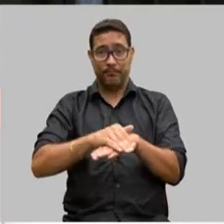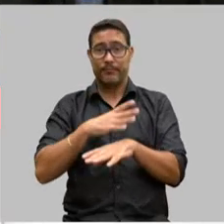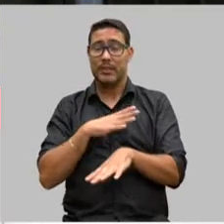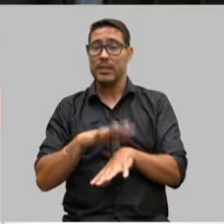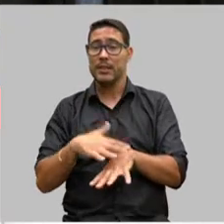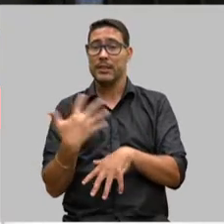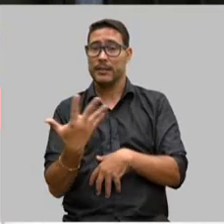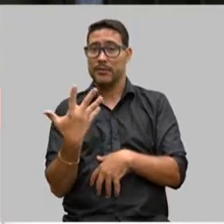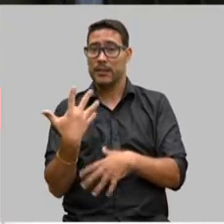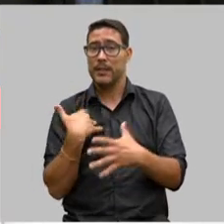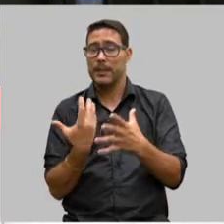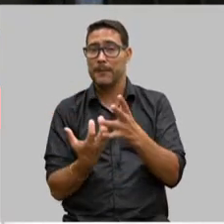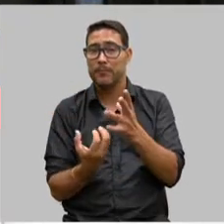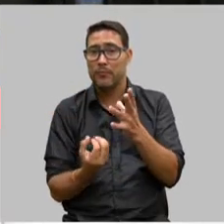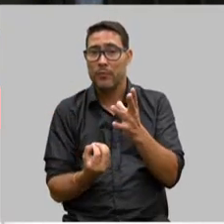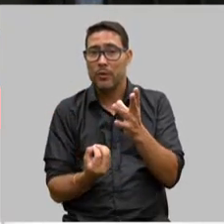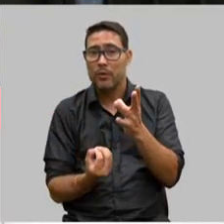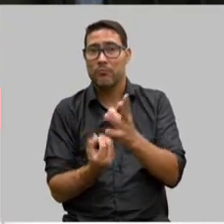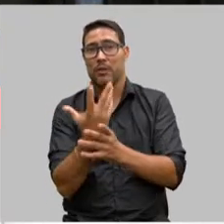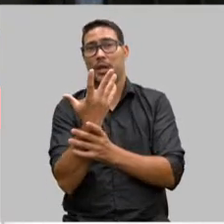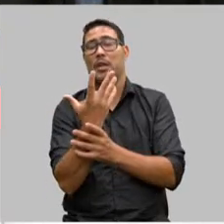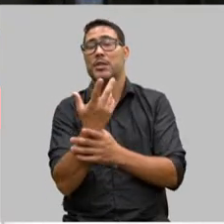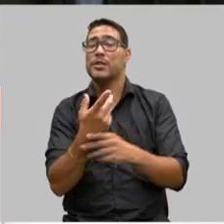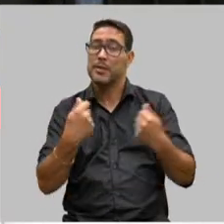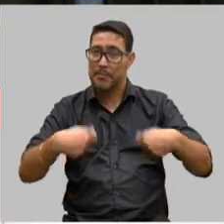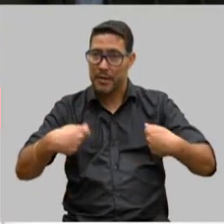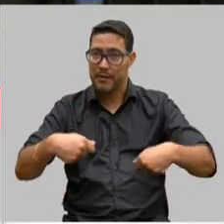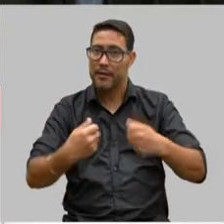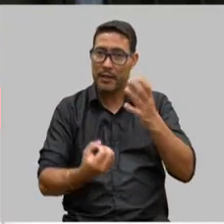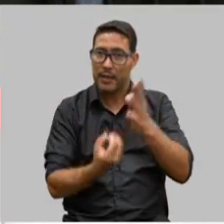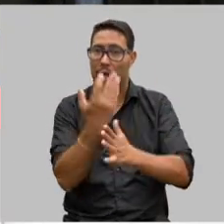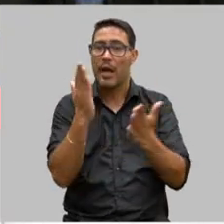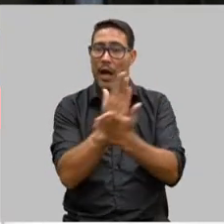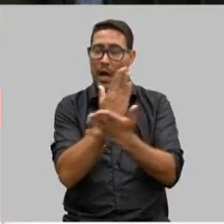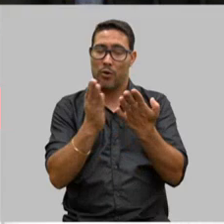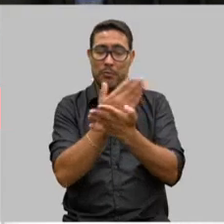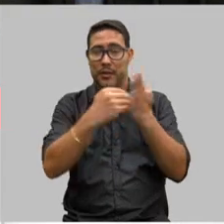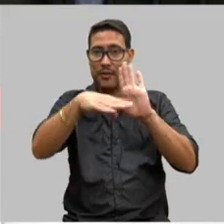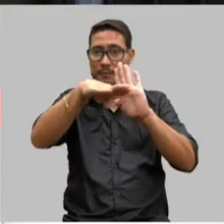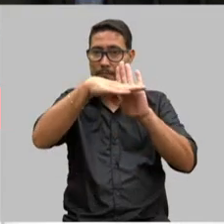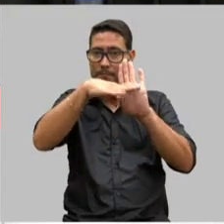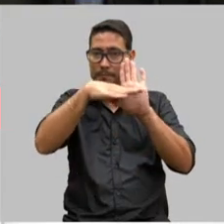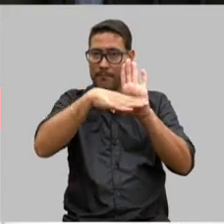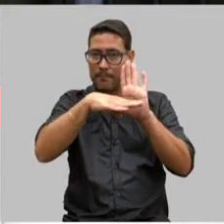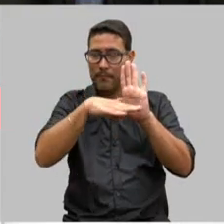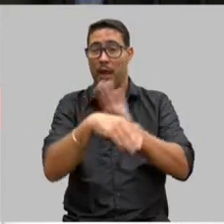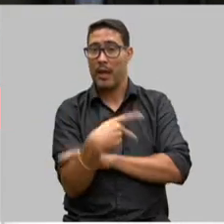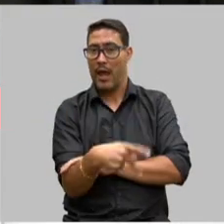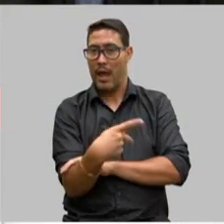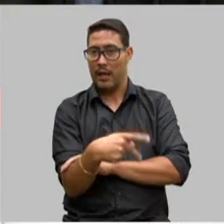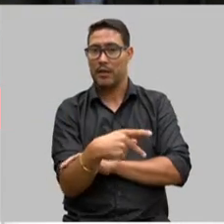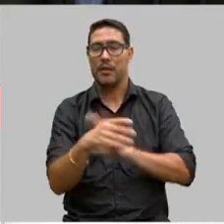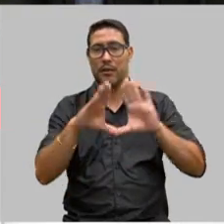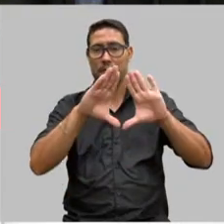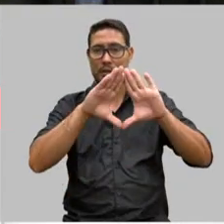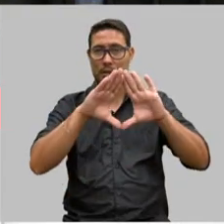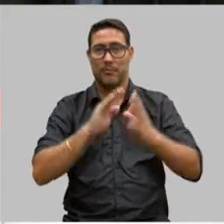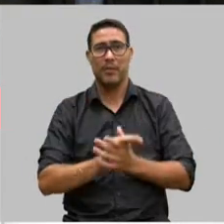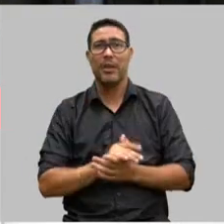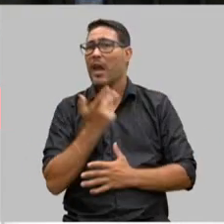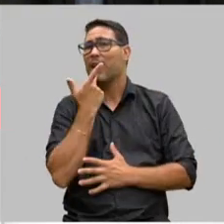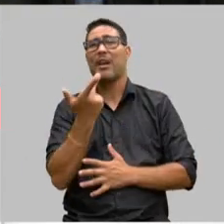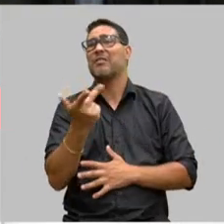quero propor, nós temos que criar algumas agendas aqui na casa. Eu não quero falar mais em agenda verde, porque